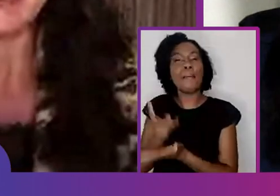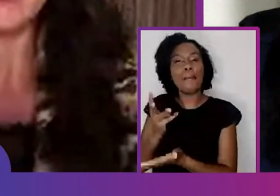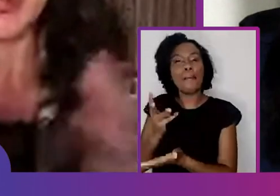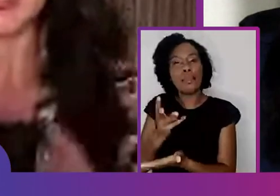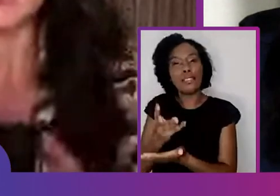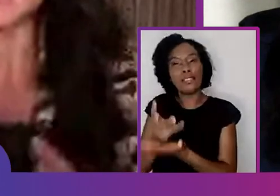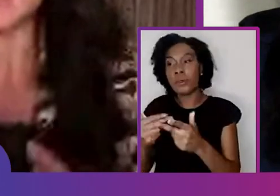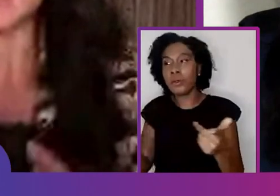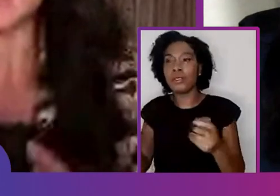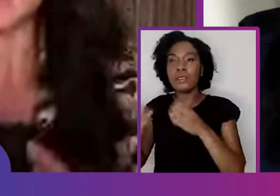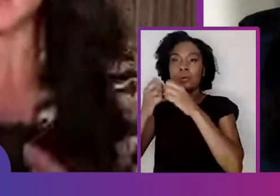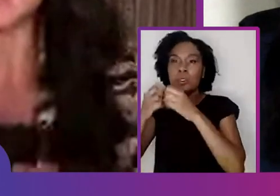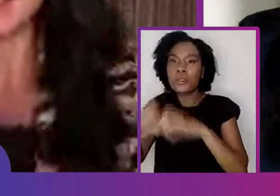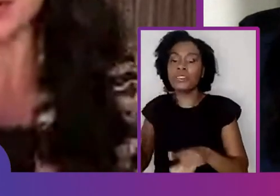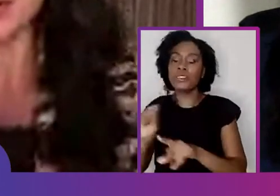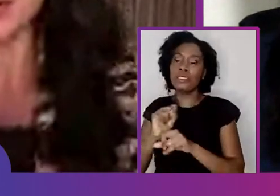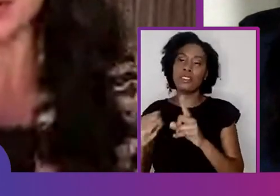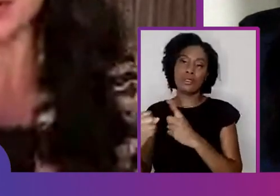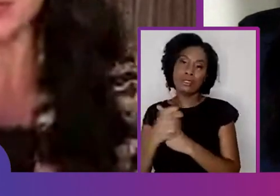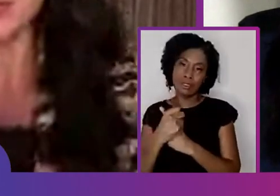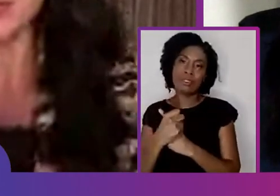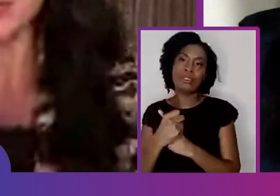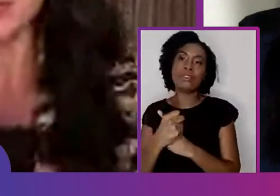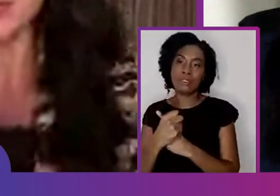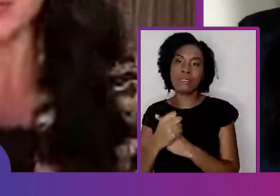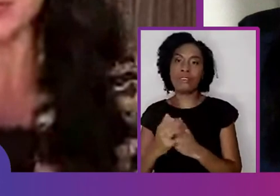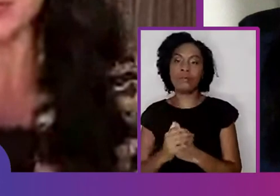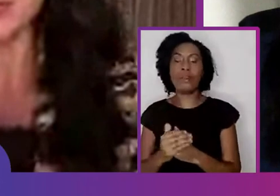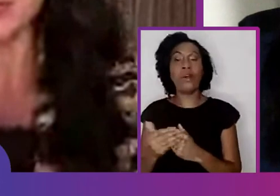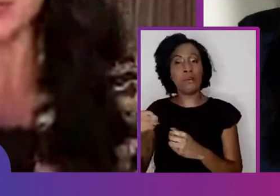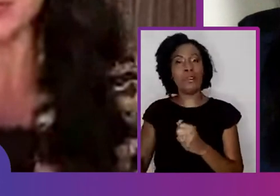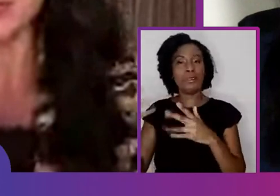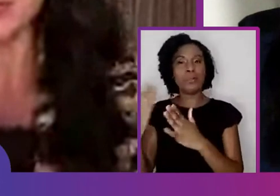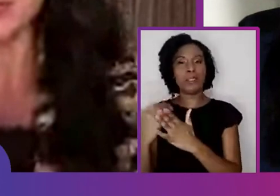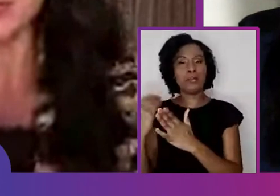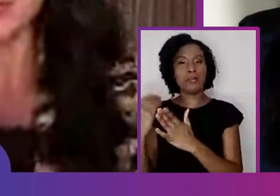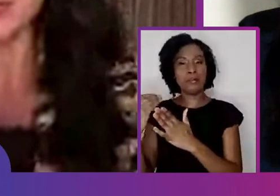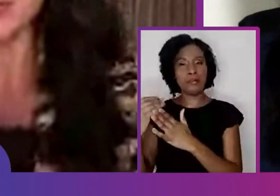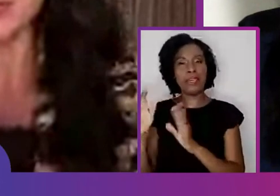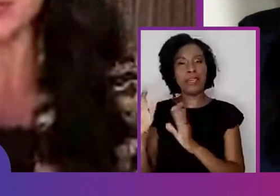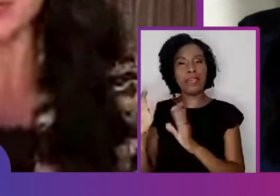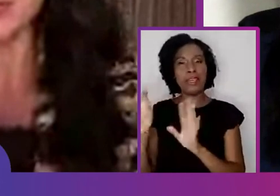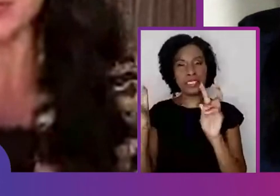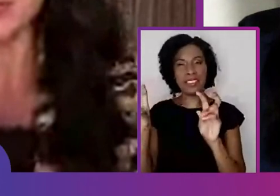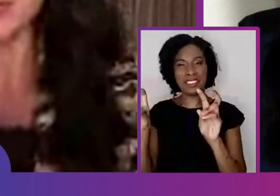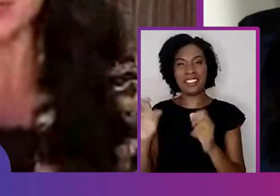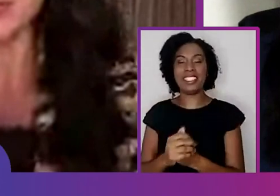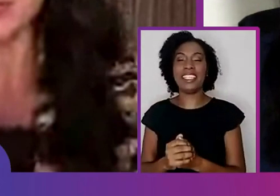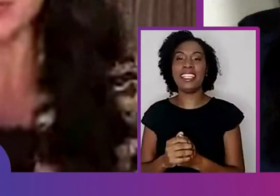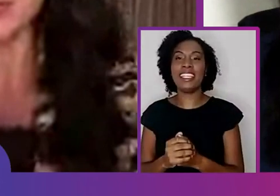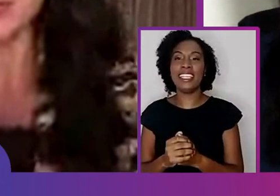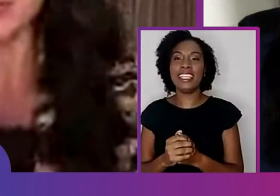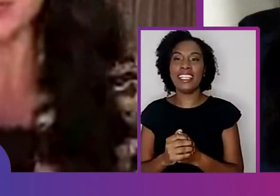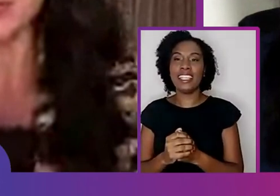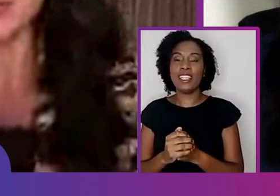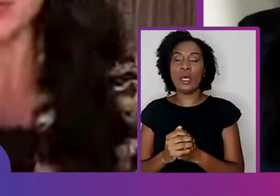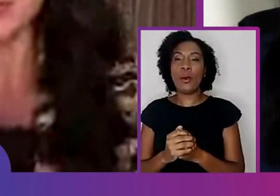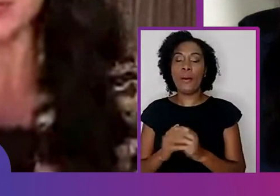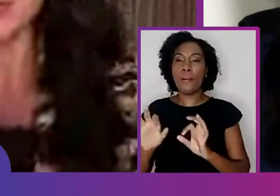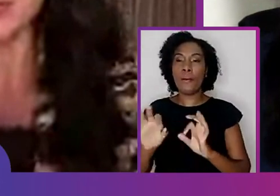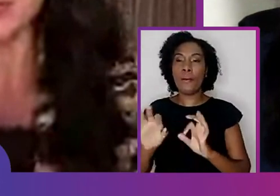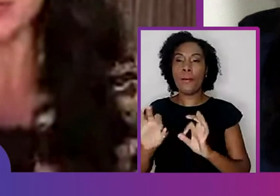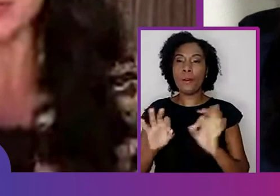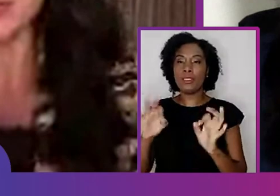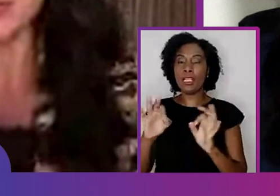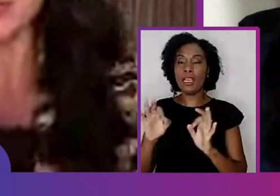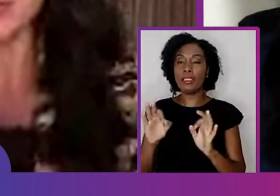né? Eu vou chegar lá daqui a pouquinho, falar um pouco dos processos de polarização que advêm do não conhecimento e que